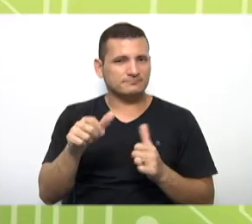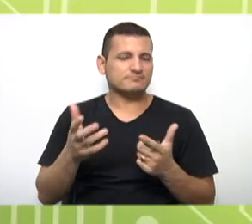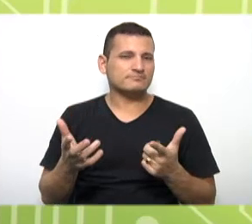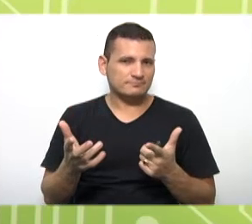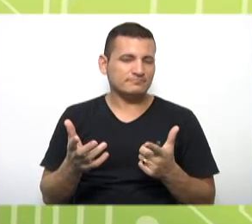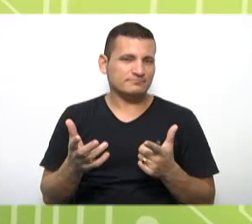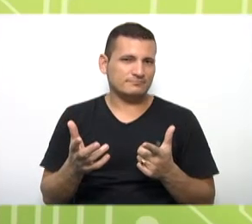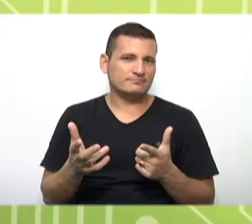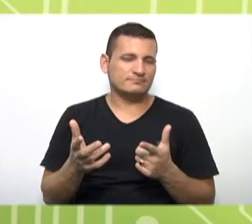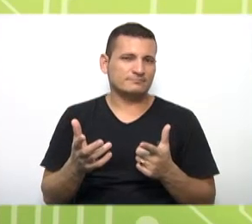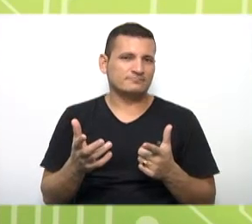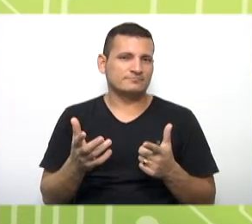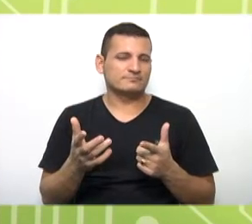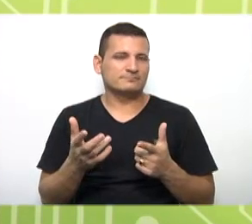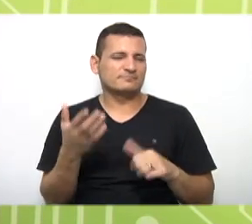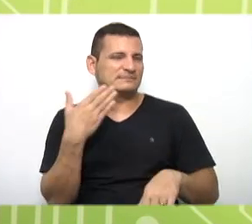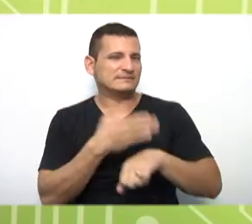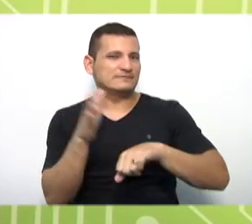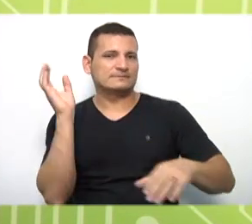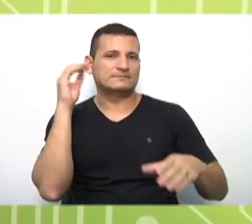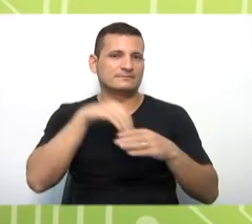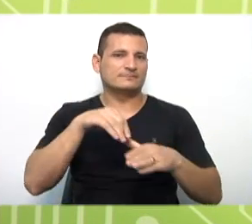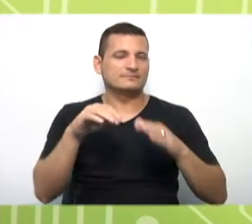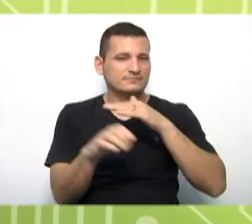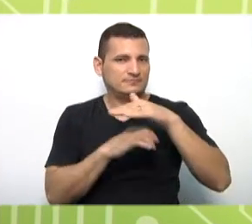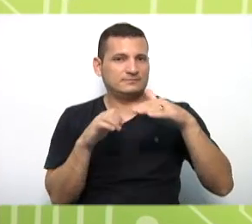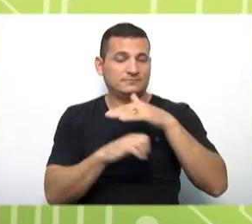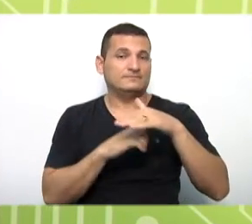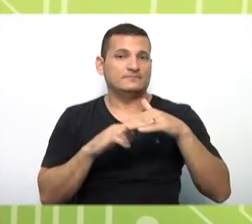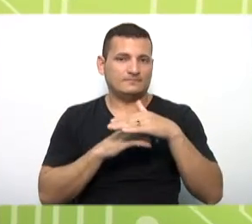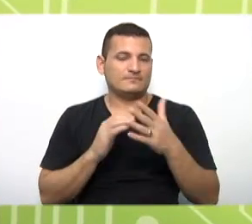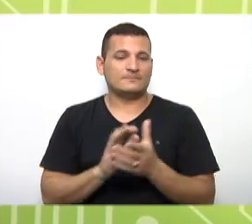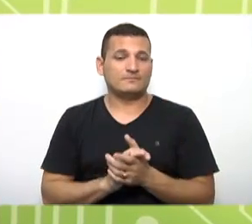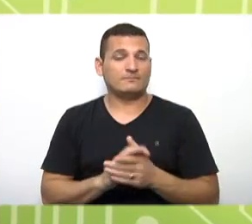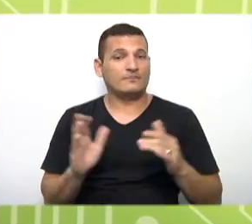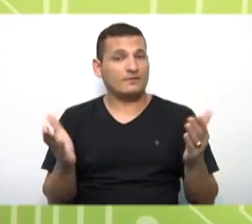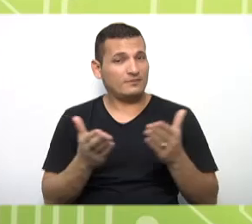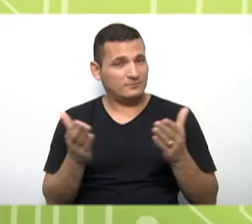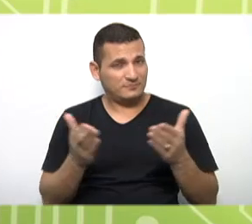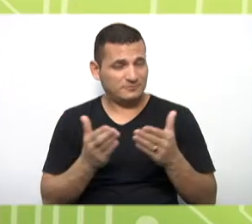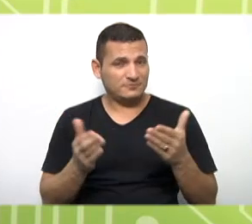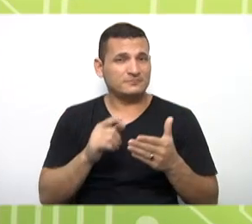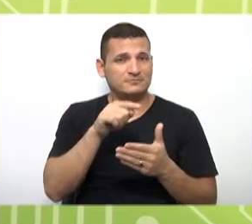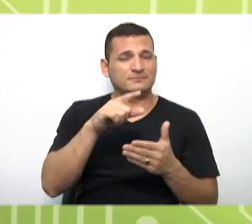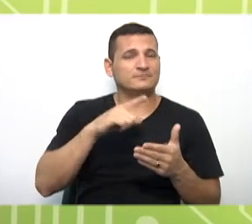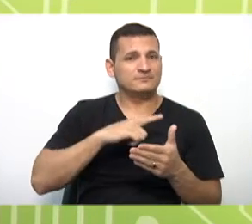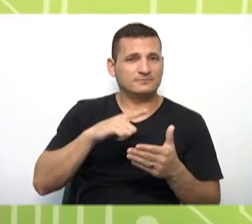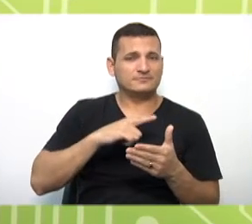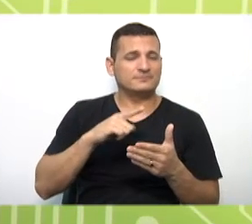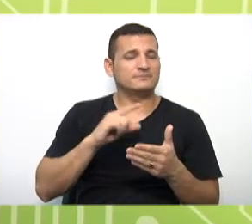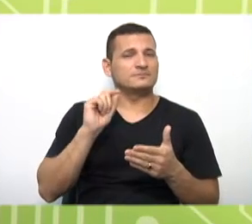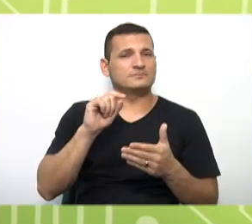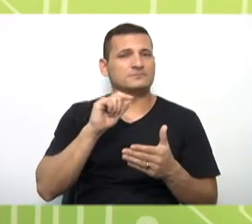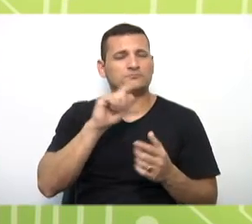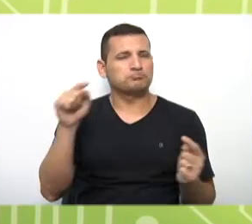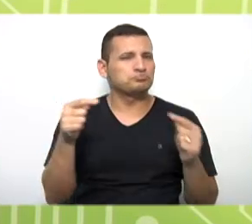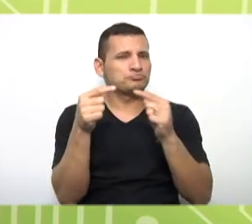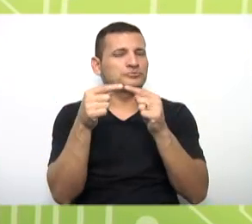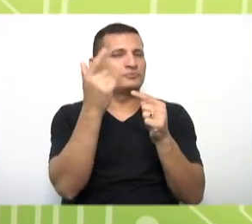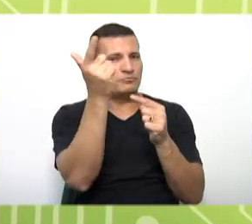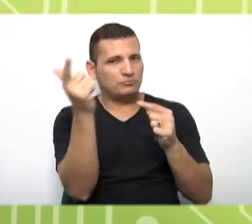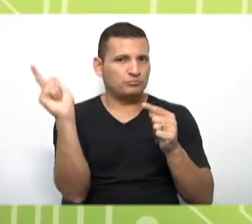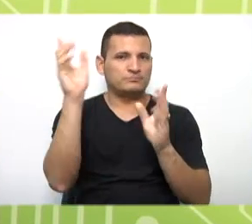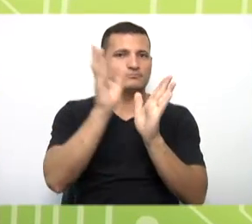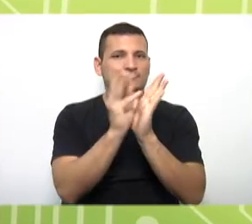das práticas que existiam nessa organização. E agora isso está o link do nosso próximo conteúdo, que nós vamos falar sobre